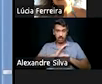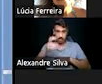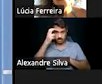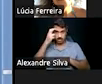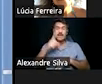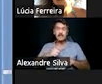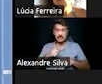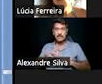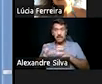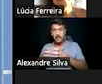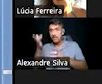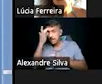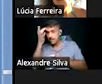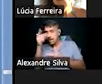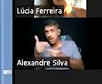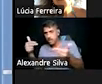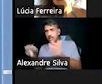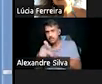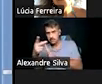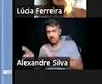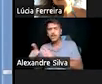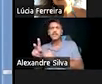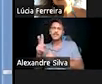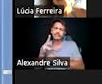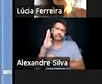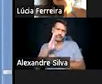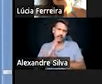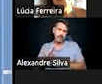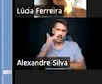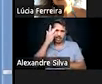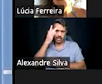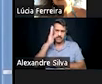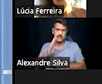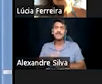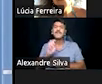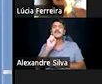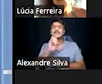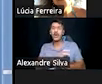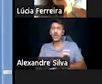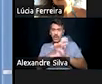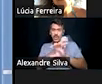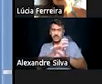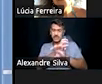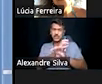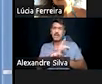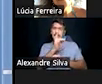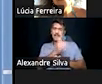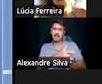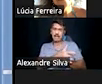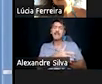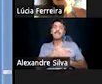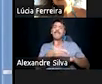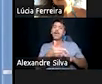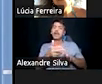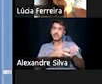formadores da sociedade brasileira. Então, por exemplo, se você tiver um osso um osso fossilizado e esse osso